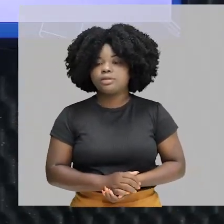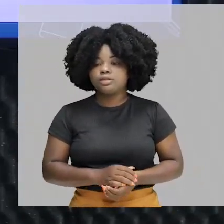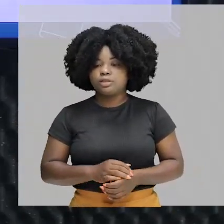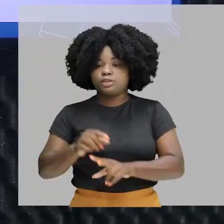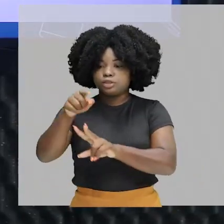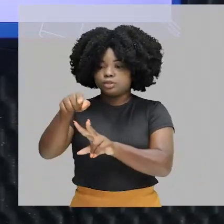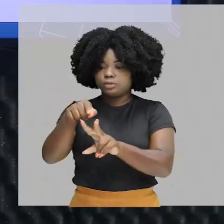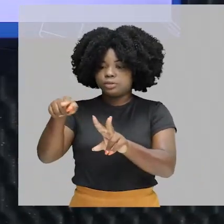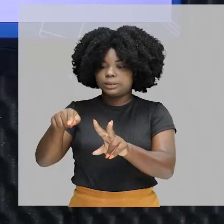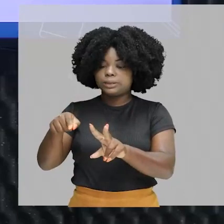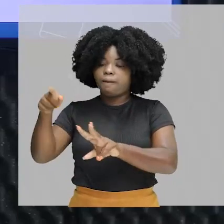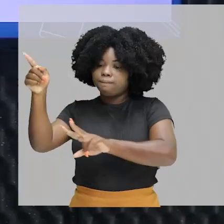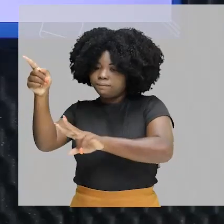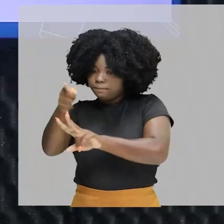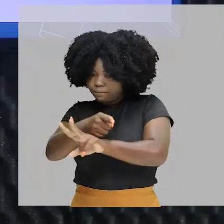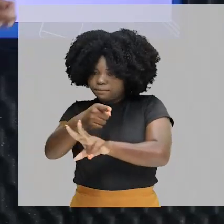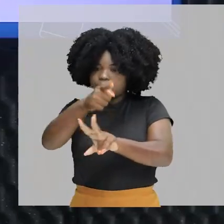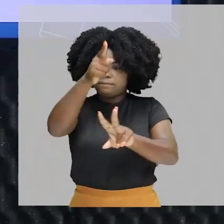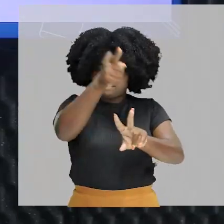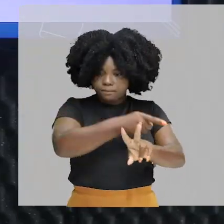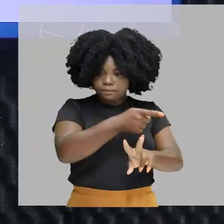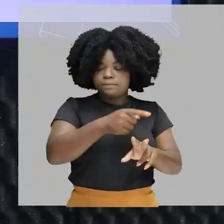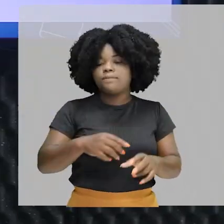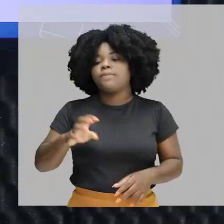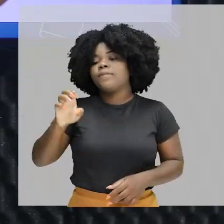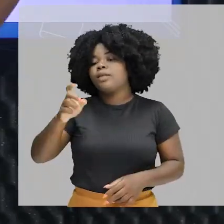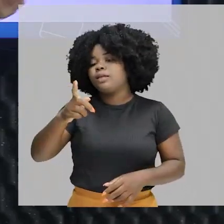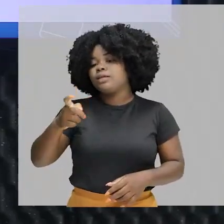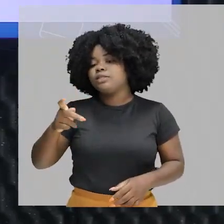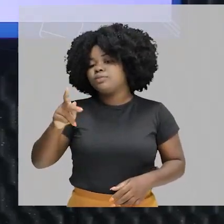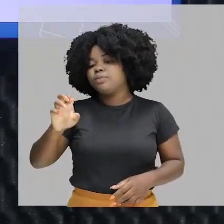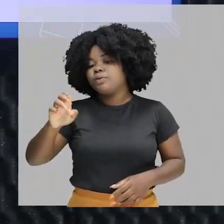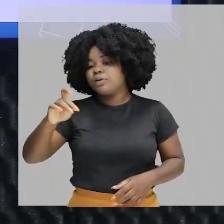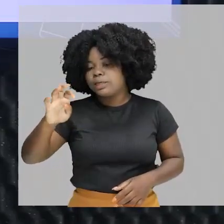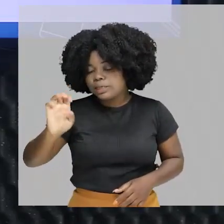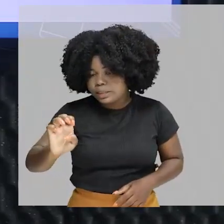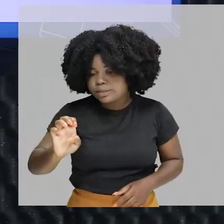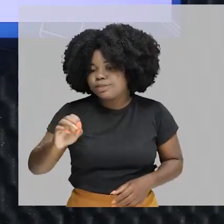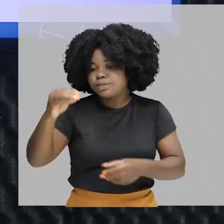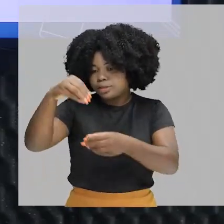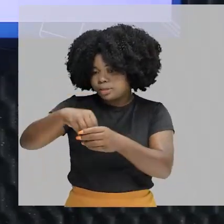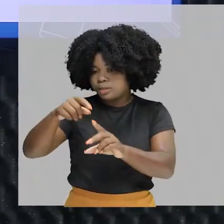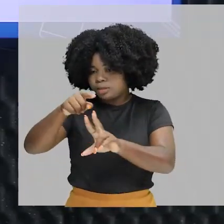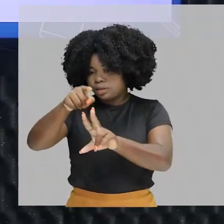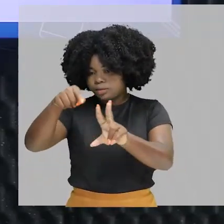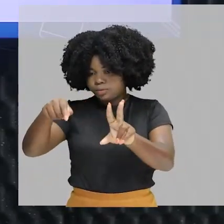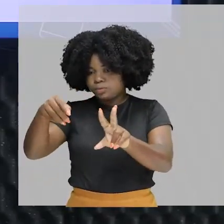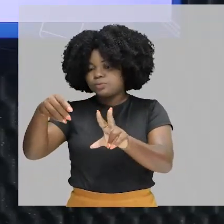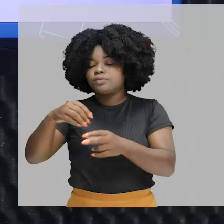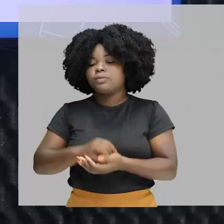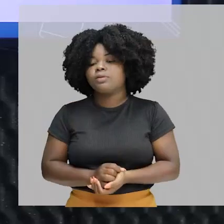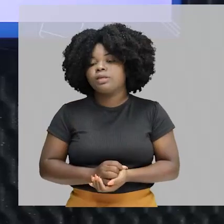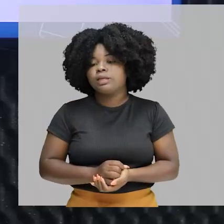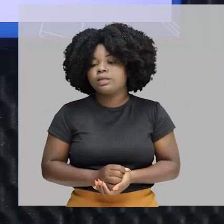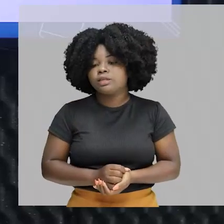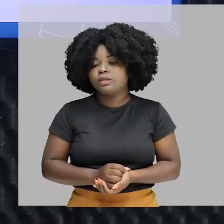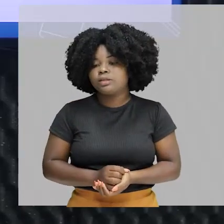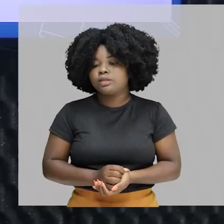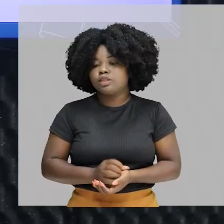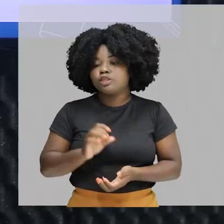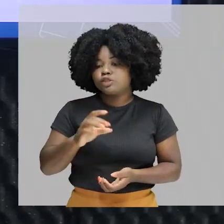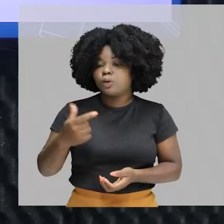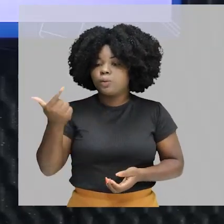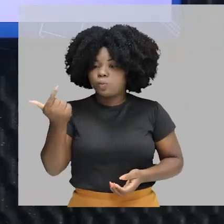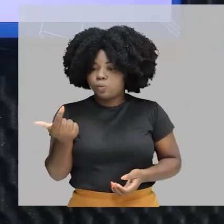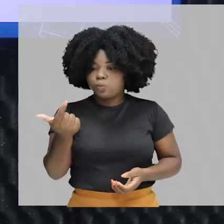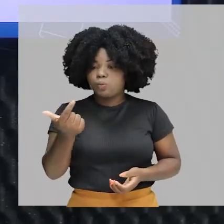eliminando índice da raiz e expoente dessa potência que está dentro da raiz, sobrou só quem estava dentro da raiz,